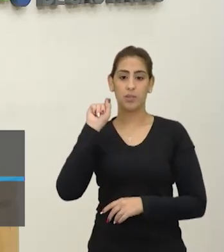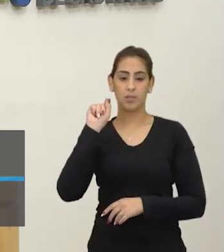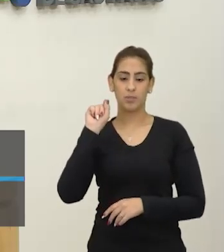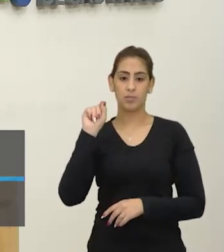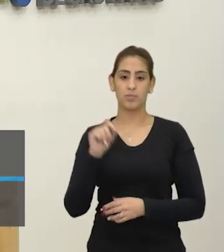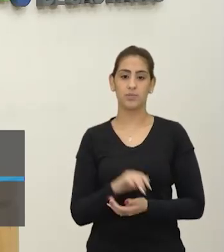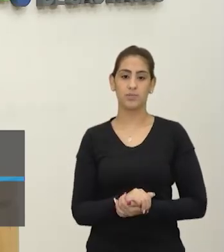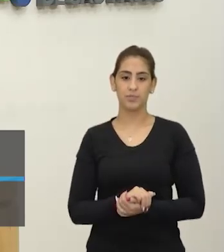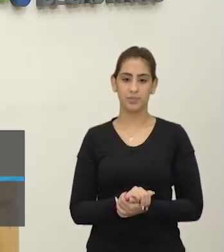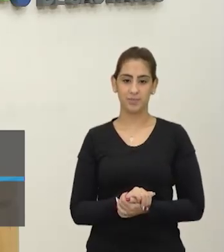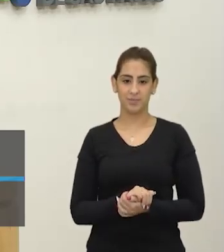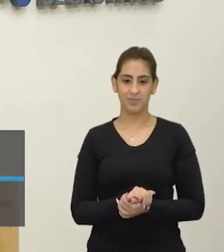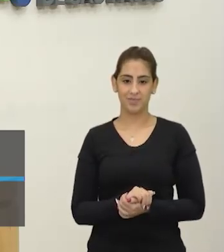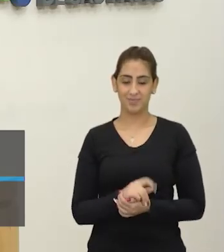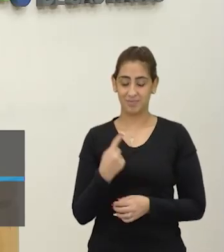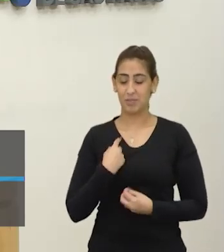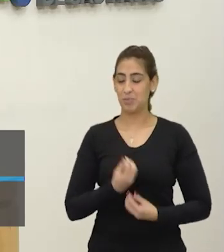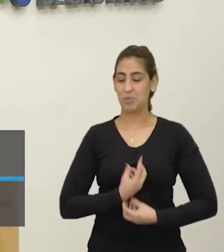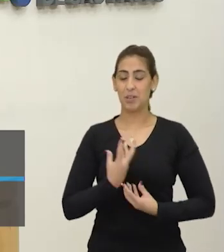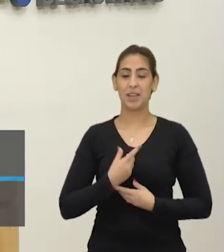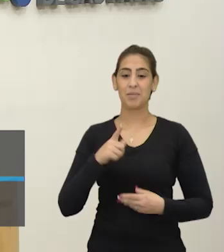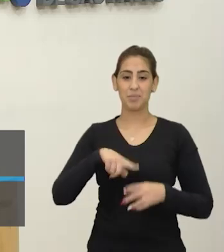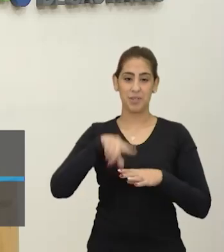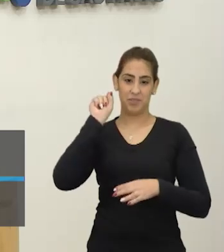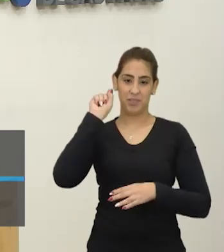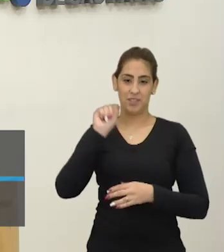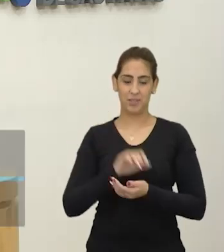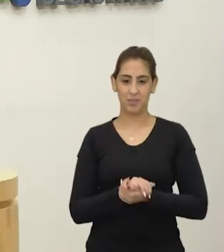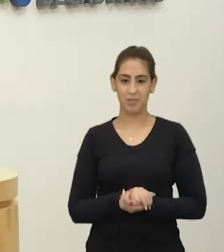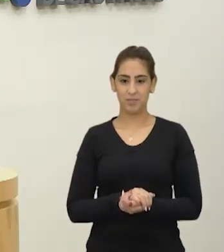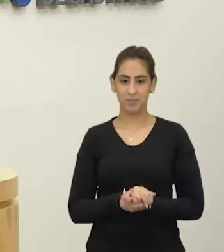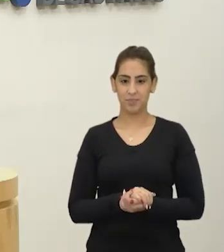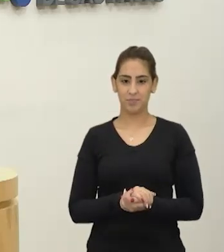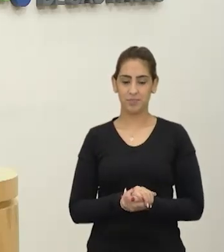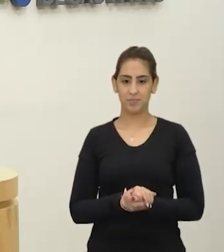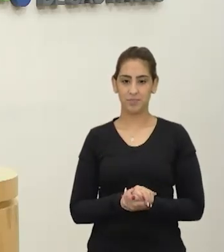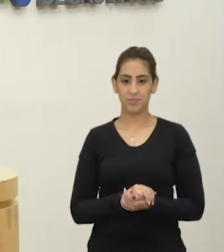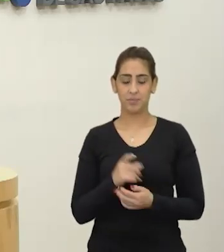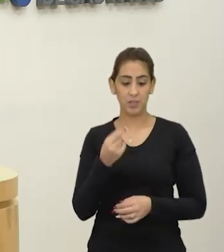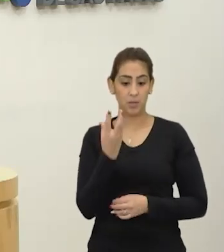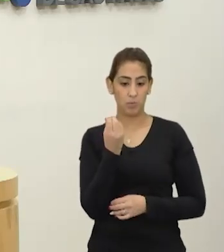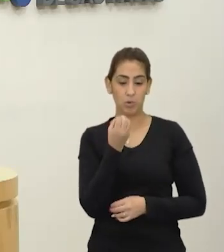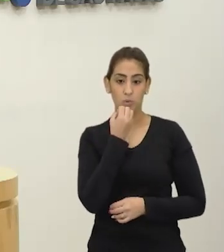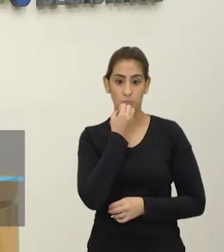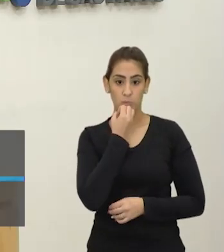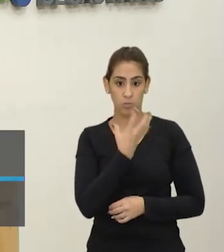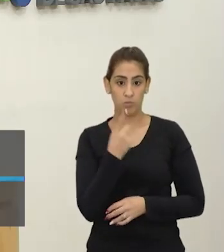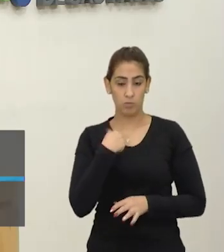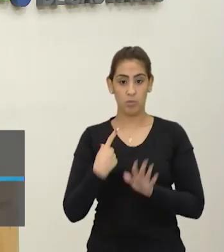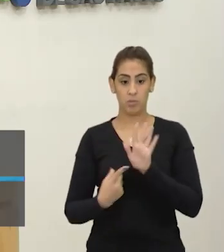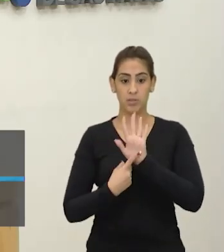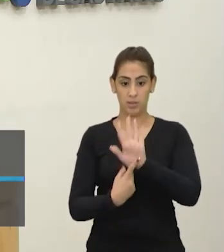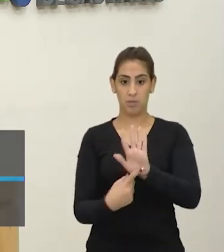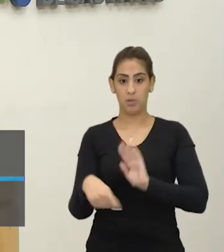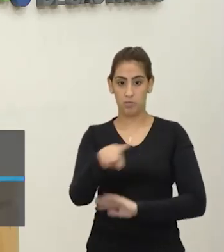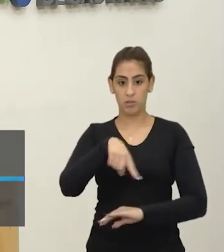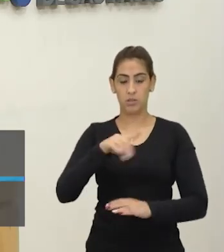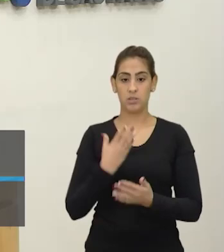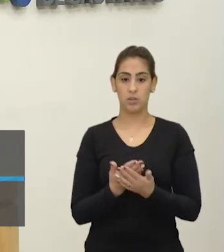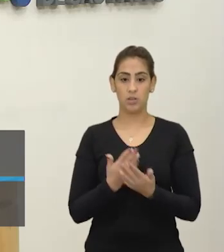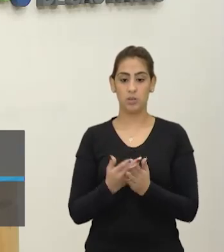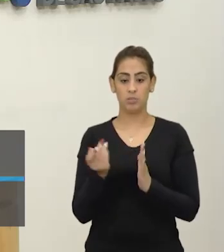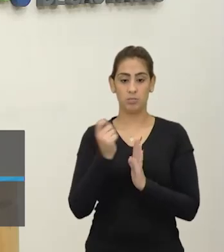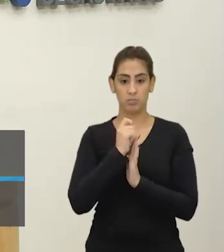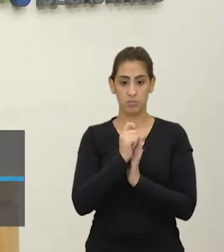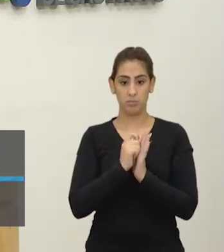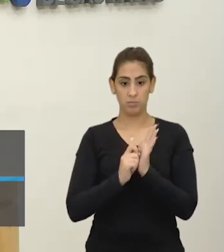300, 400 poetas preferidos. Tá lá no meio, tá lá, não, é um dos preferidos mesmo. Cara, ele é muito bacana. Eu vou apresentar para vocês agora um dos escritores.